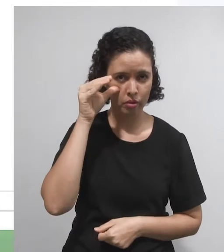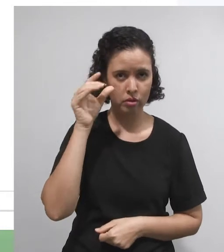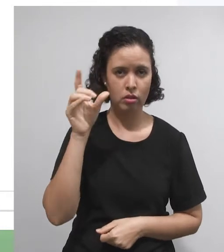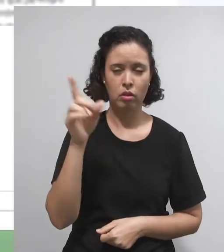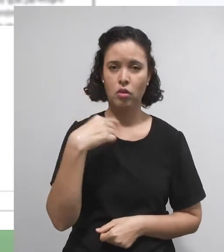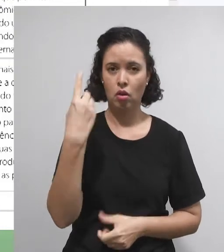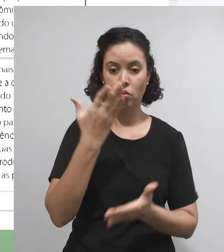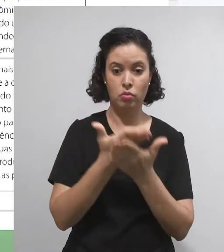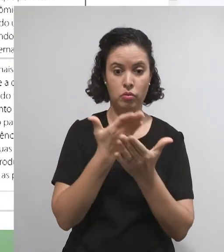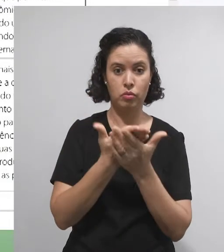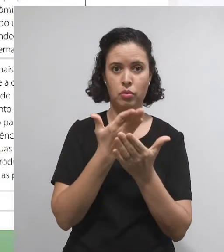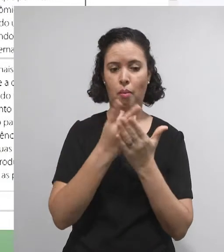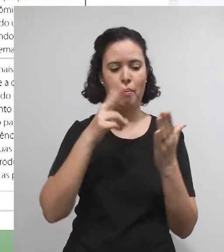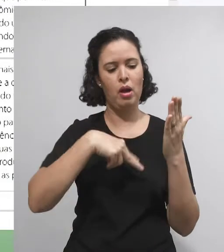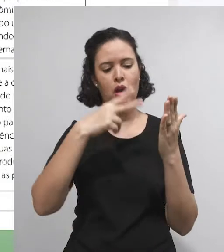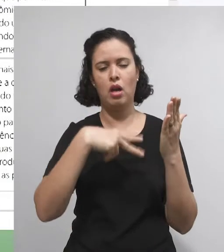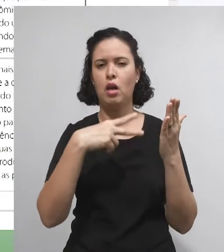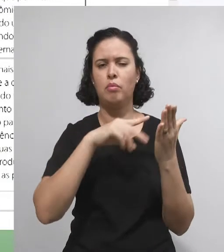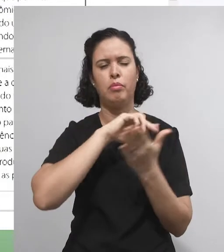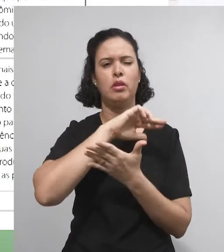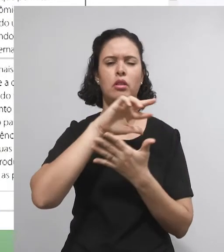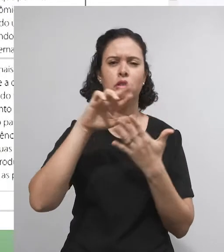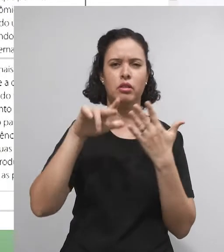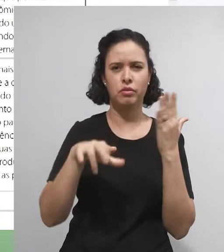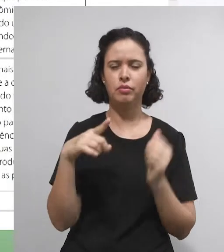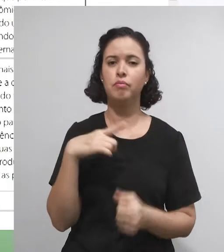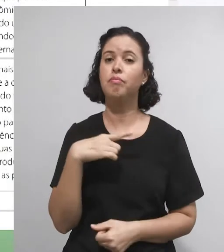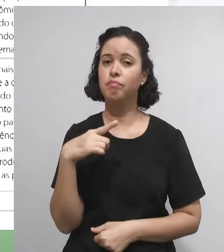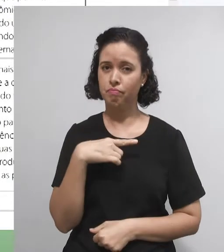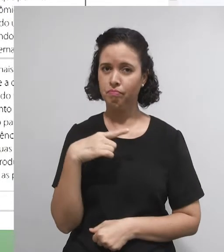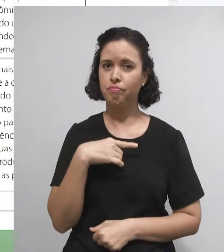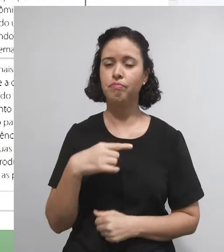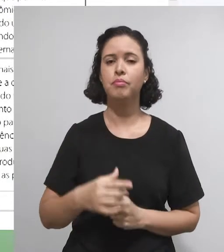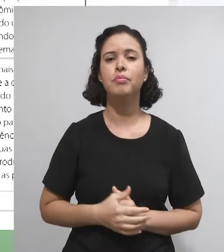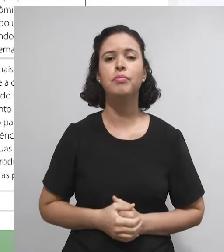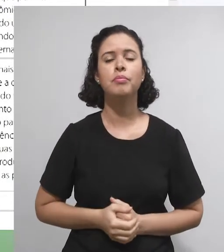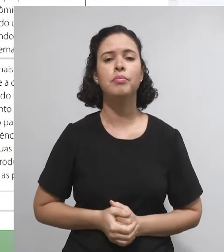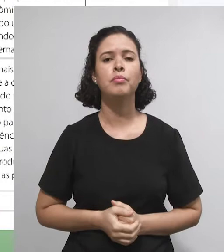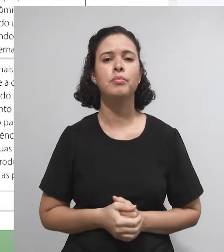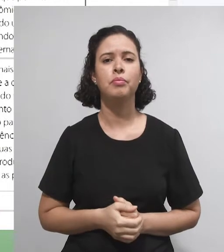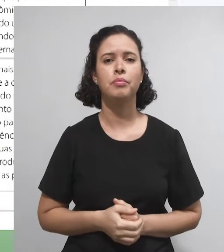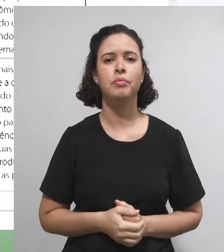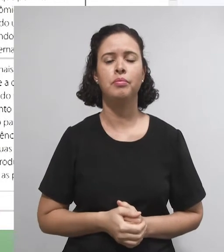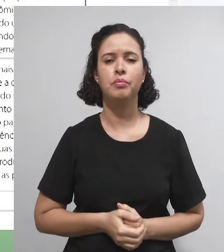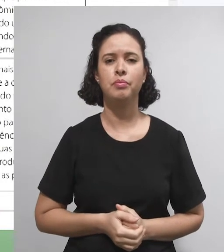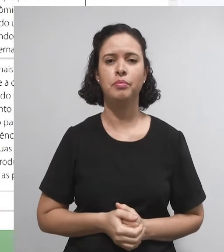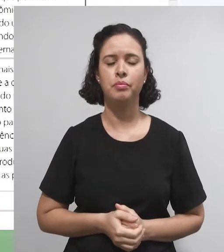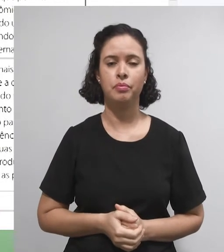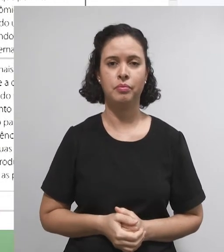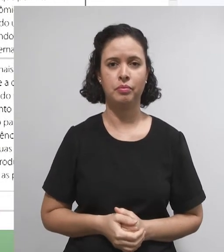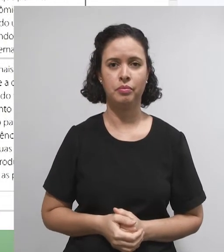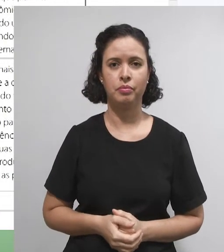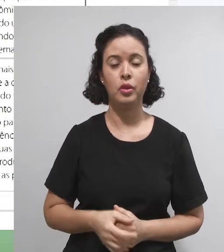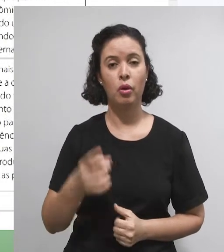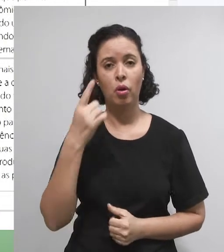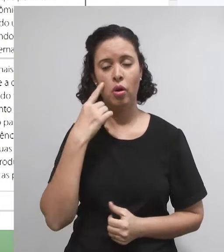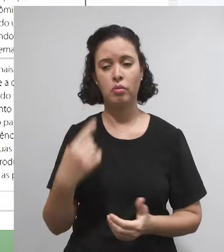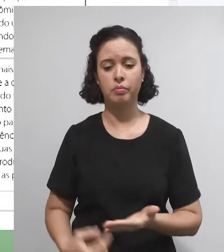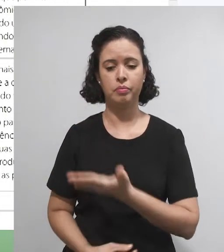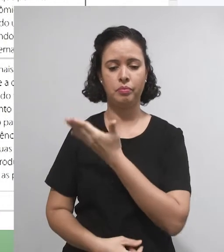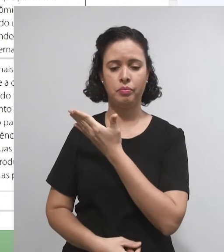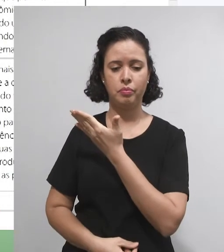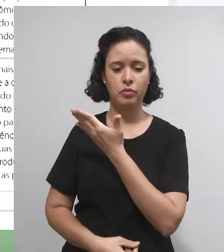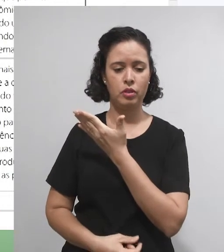curiosidade, a gente vai trabalhar com ele várias ações, várias. Bom, vamos continuar aqui lá